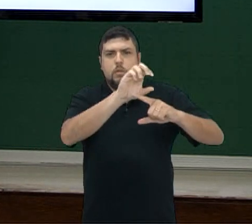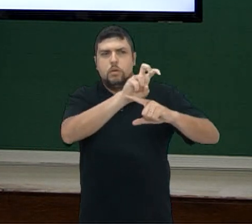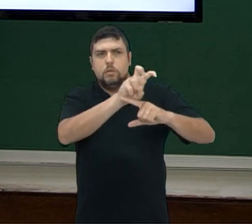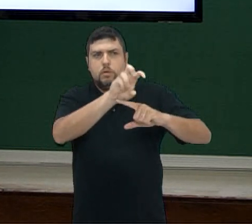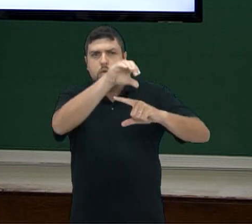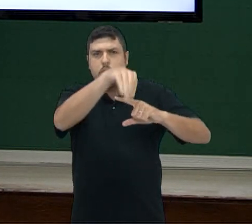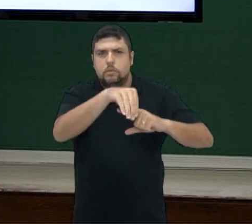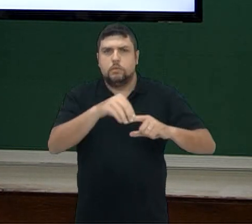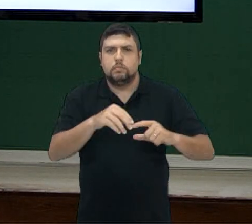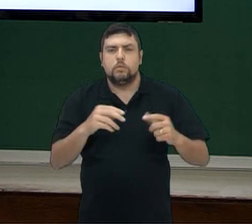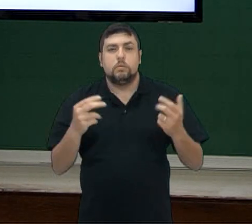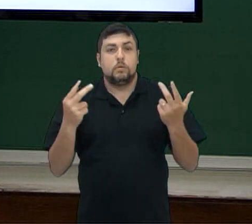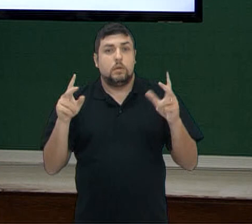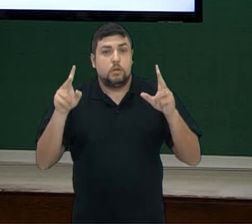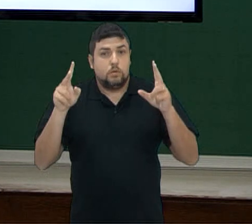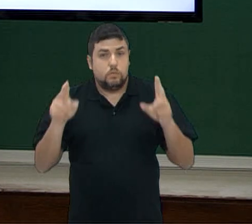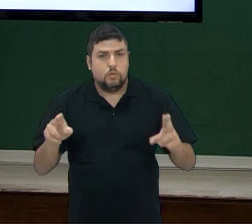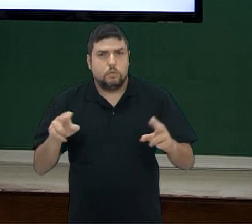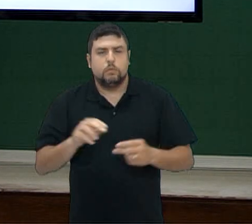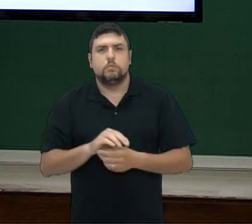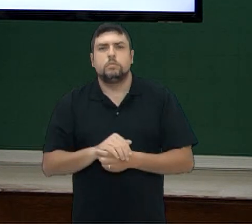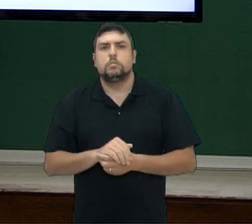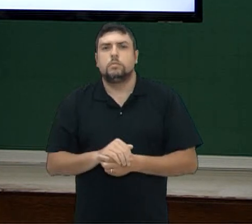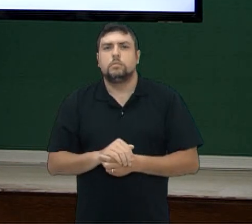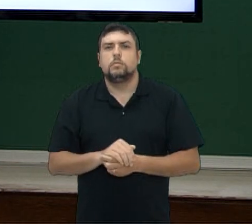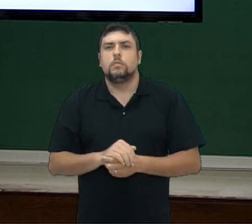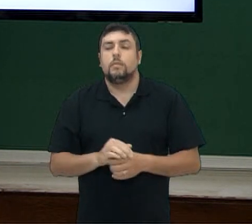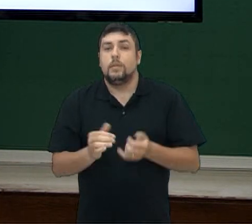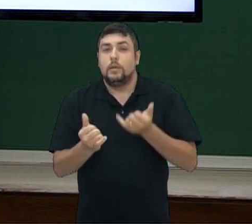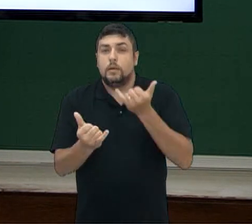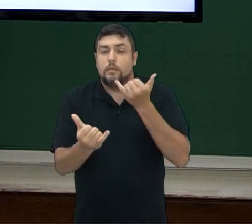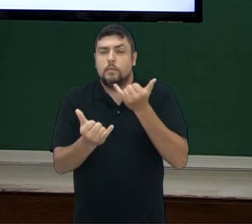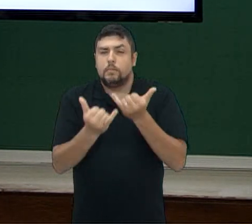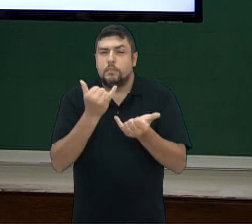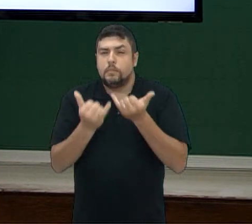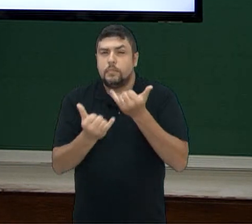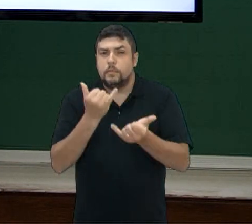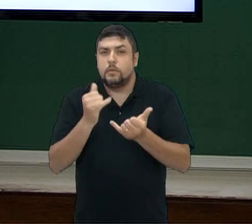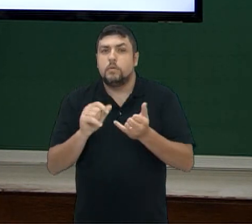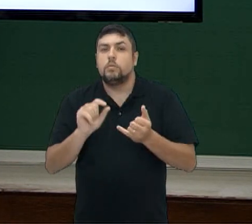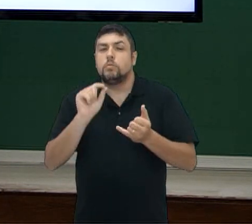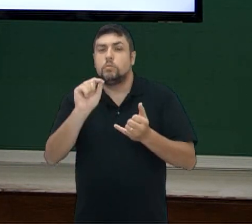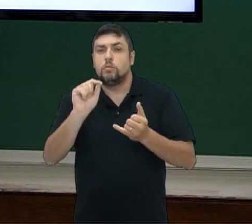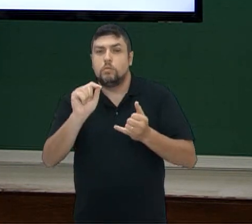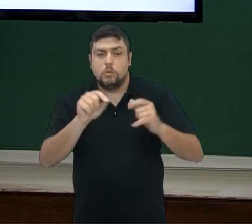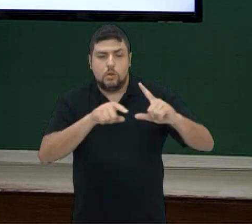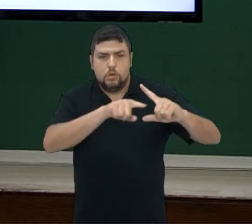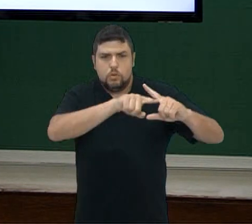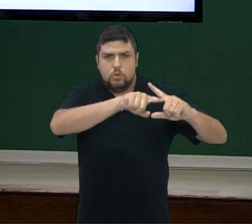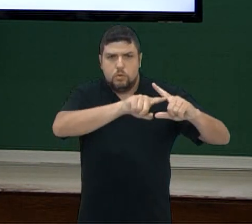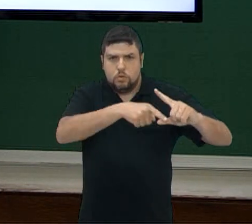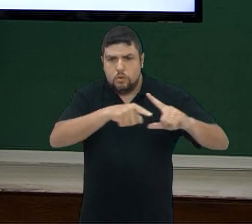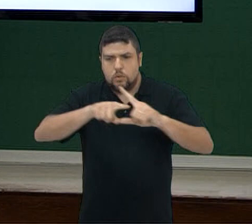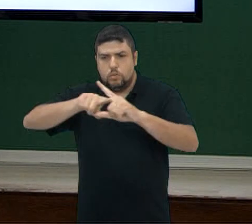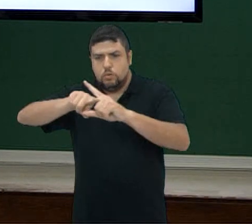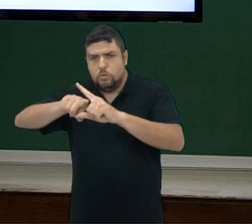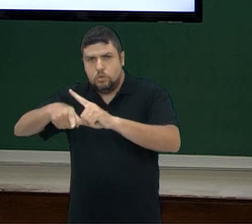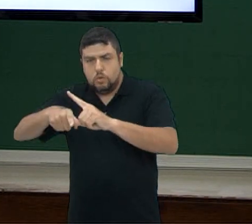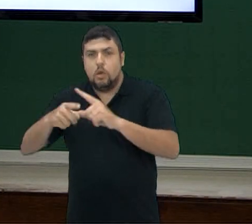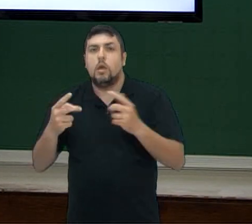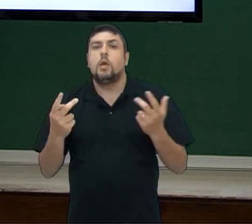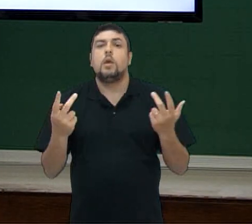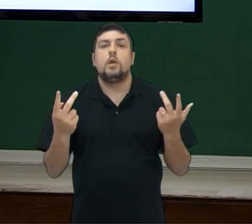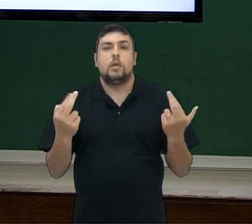são exatamente iguais. Semelhante, eu tenho os ângulos exatamente iguais. Nesse caso aqui, eu